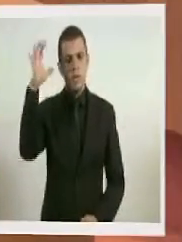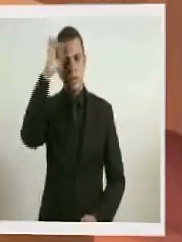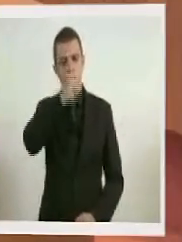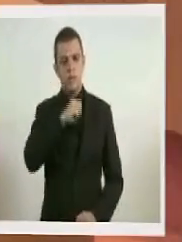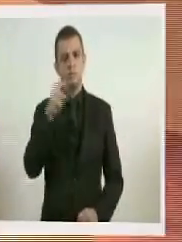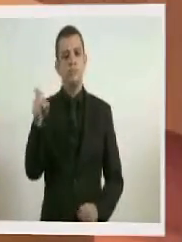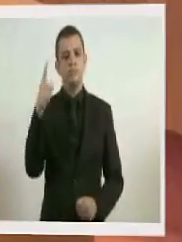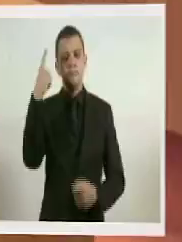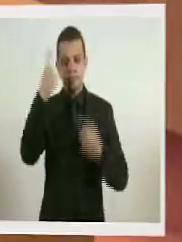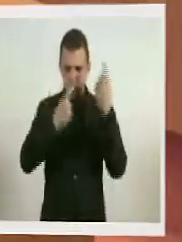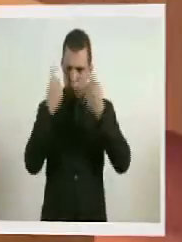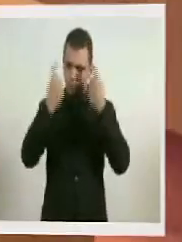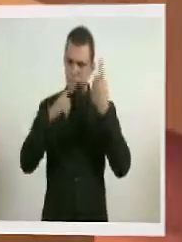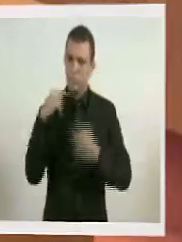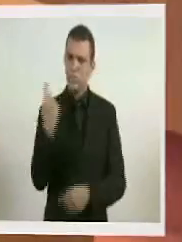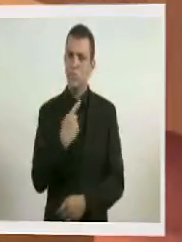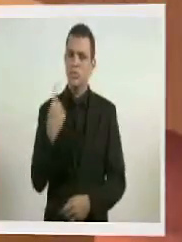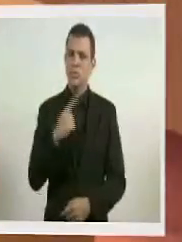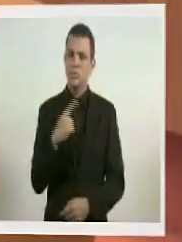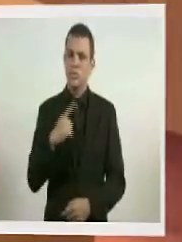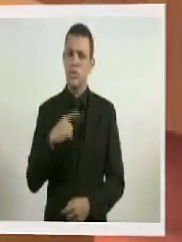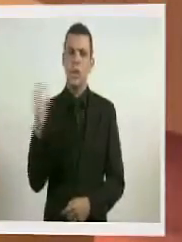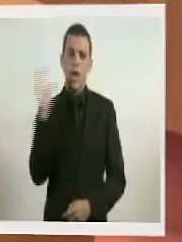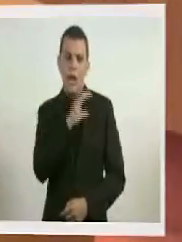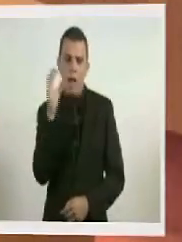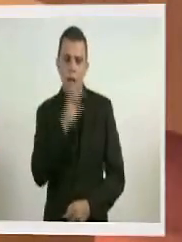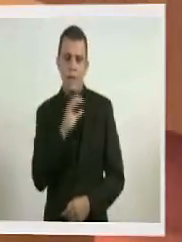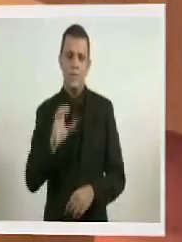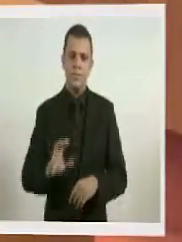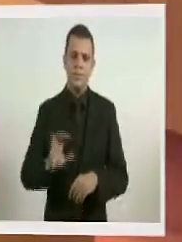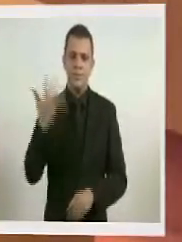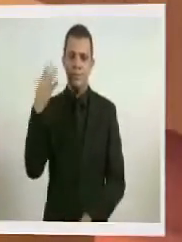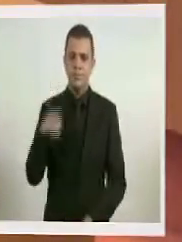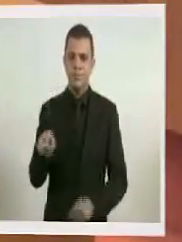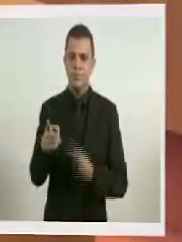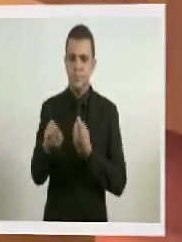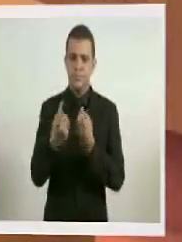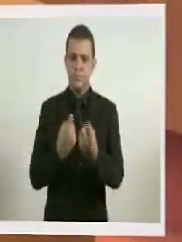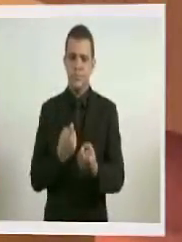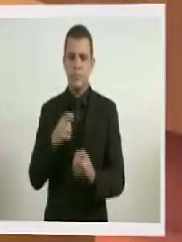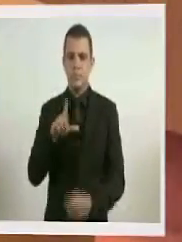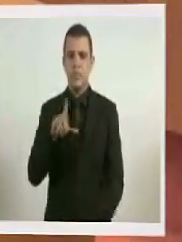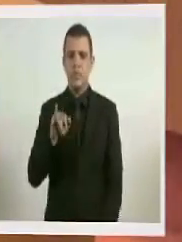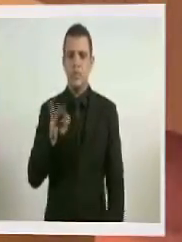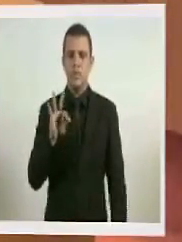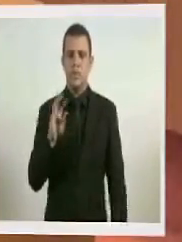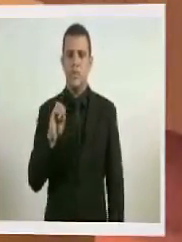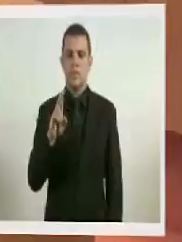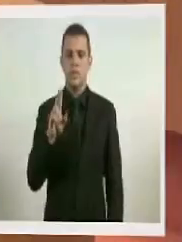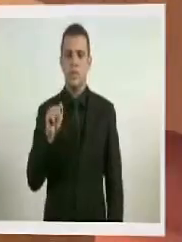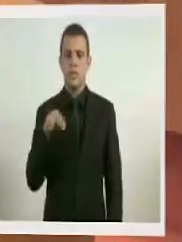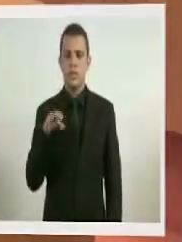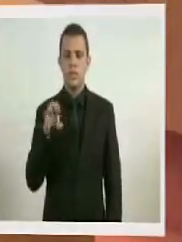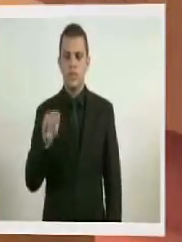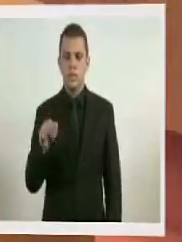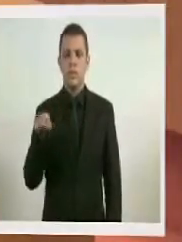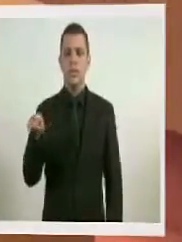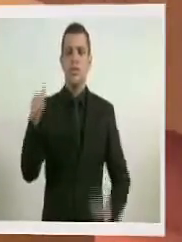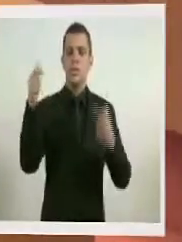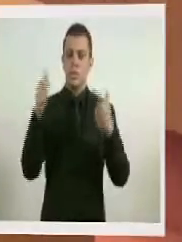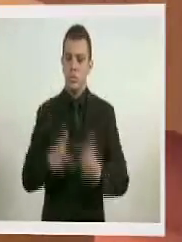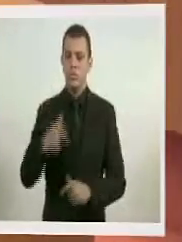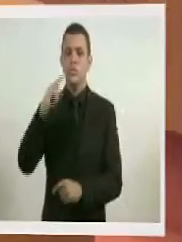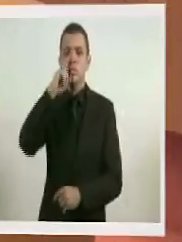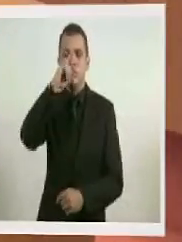relação a essa alta velocidade hoje que os carros passam na Avenida Litorânea. É um ponto crítico de participação de